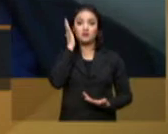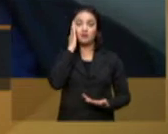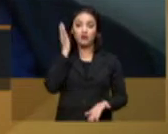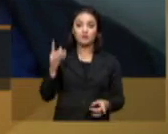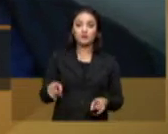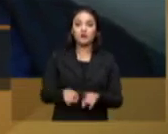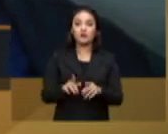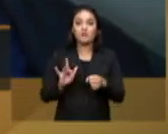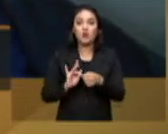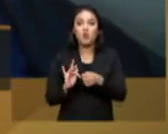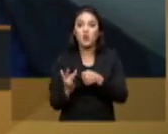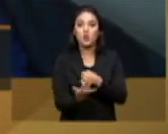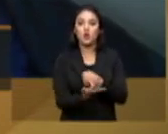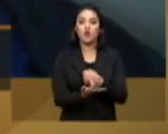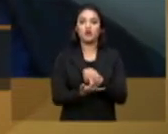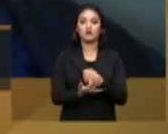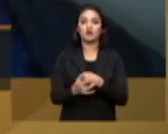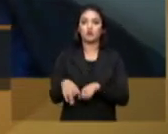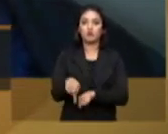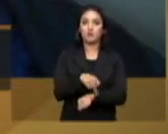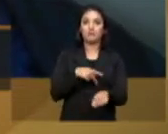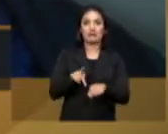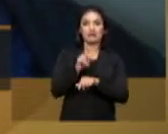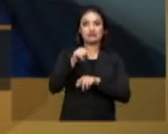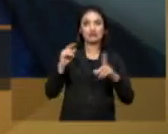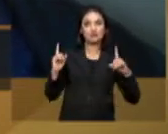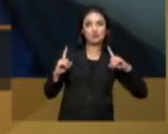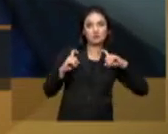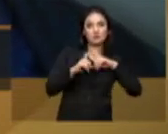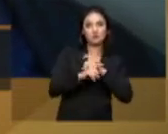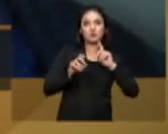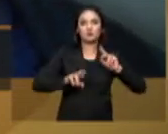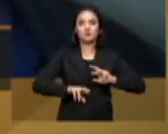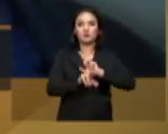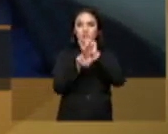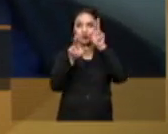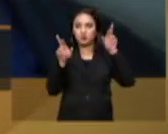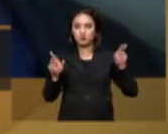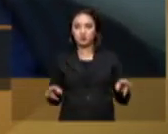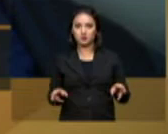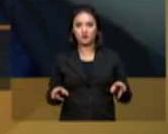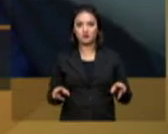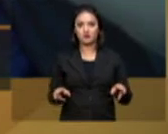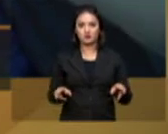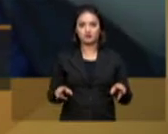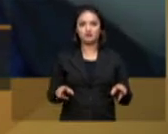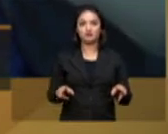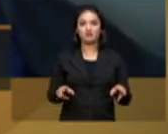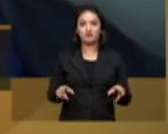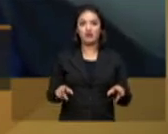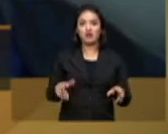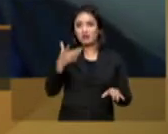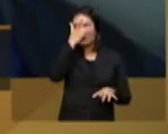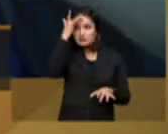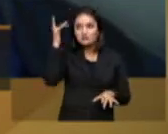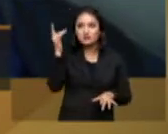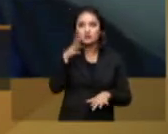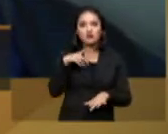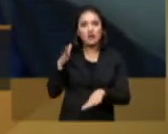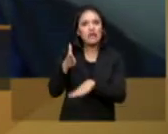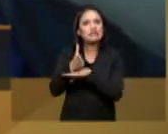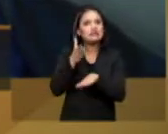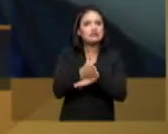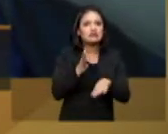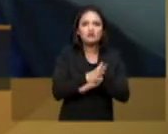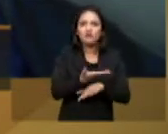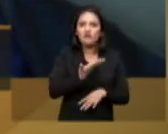de um colegiado constitucional em um país complexo e com amplo acesso à Suprema Corte